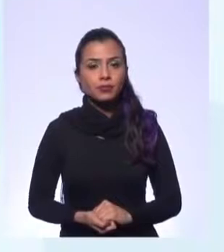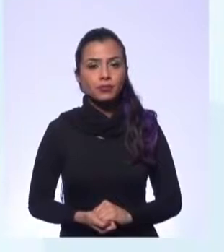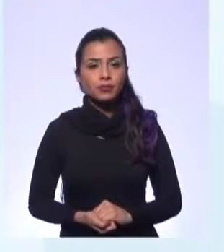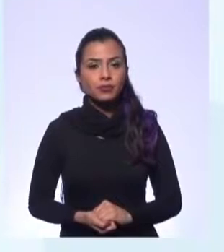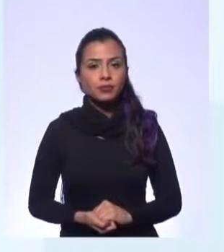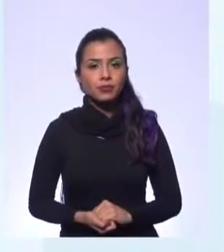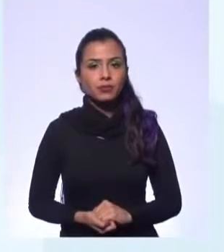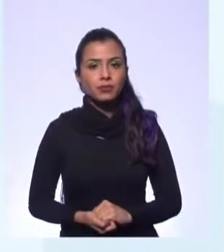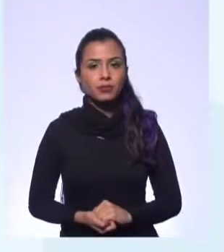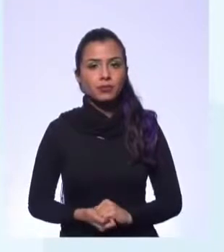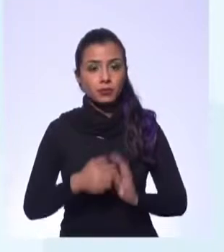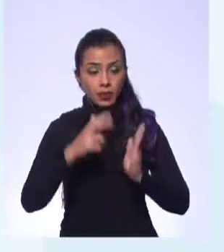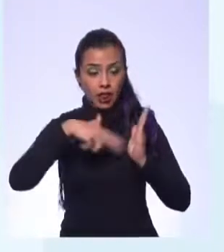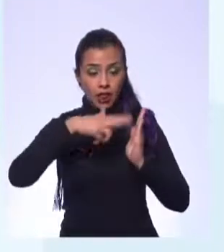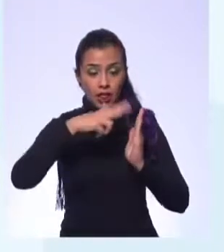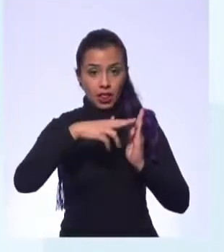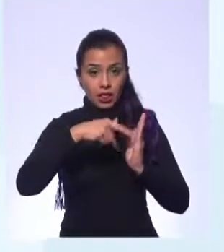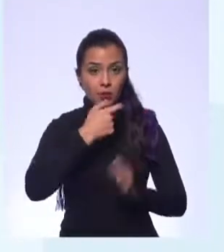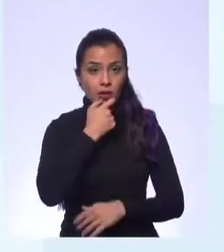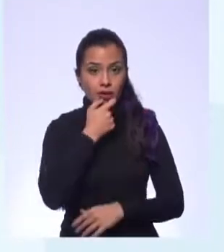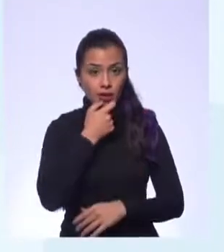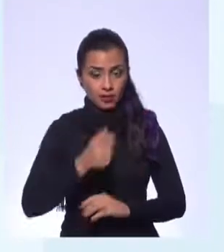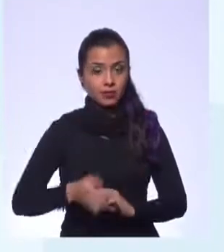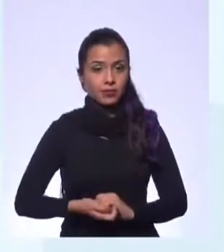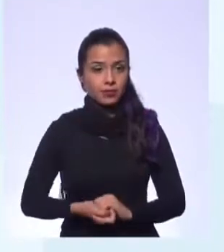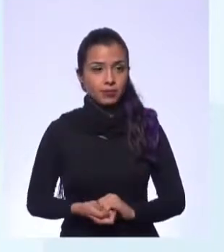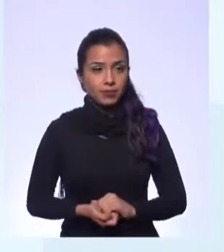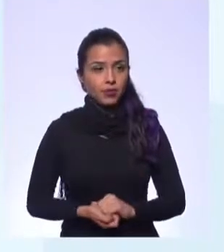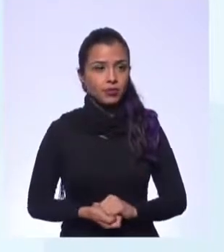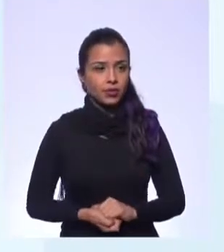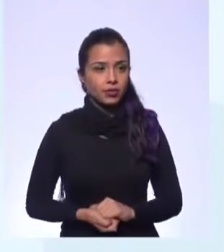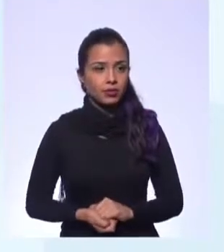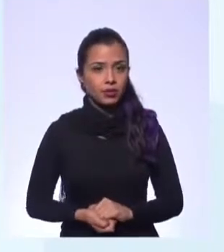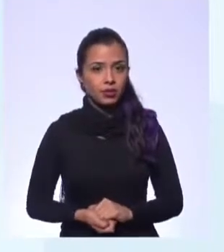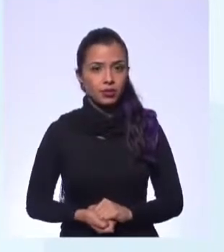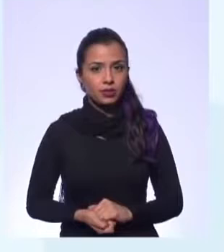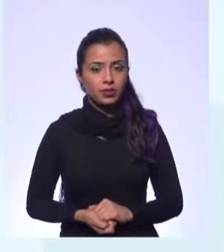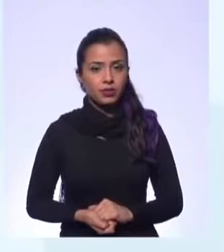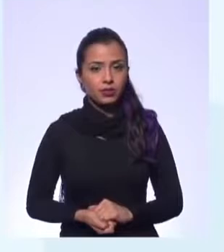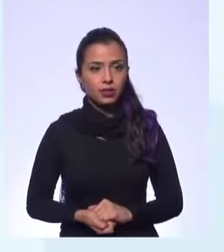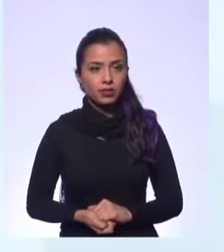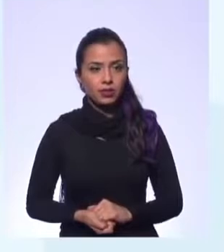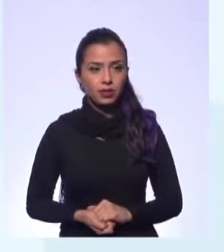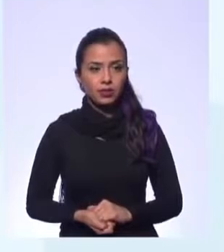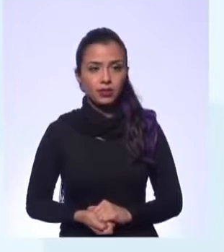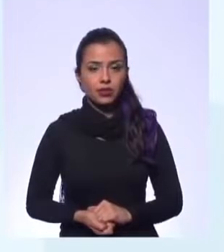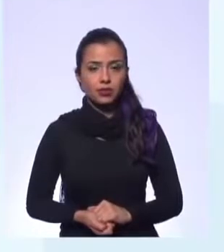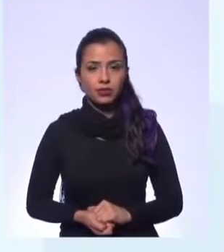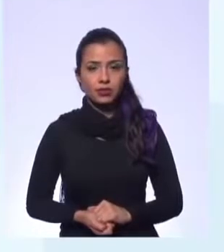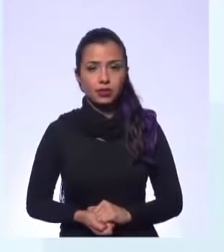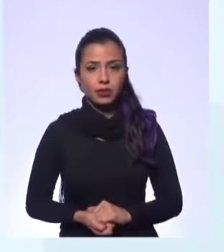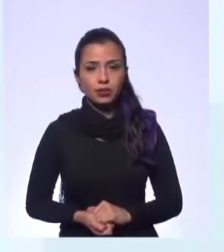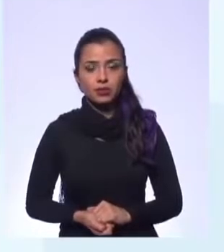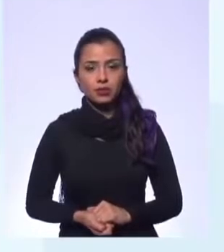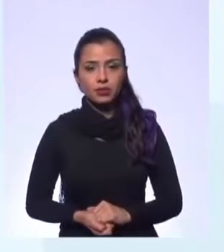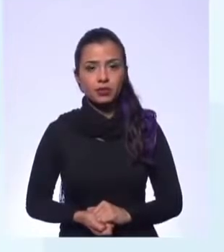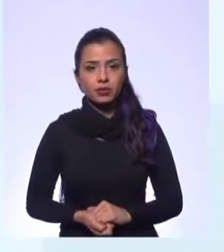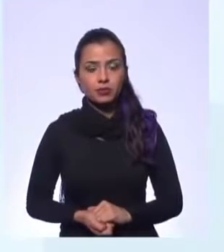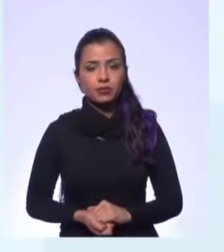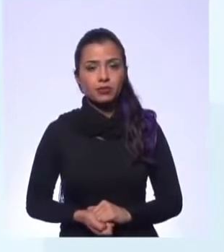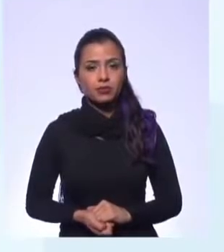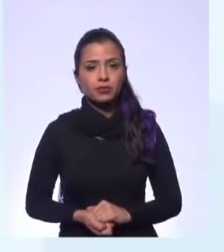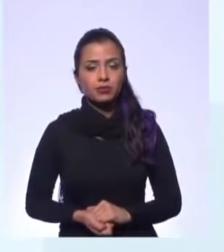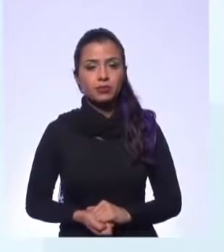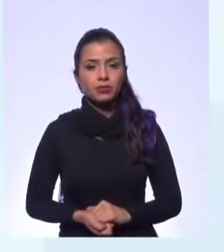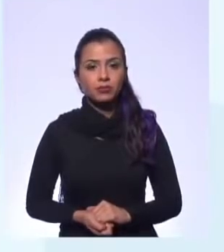be extinct. Extinguish all the oxygen on Earth. Make the weather and natural phenomena become